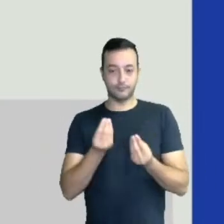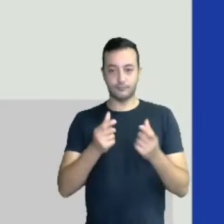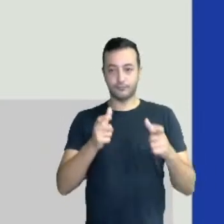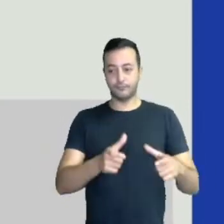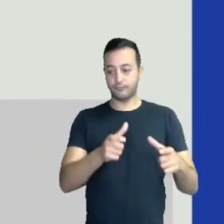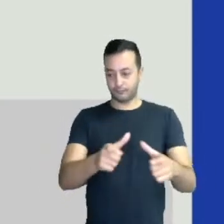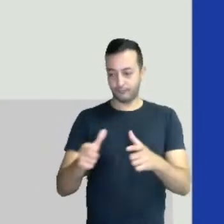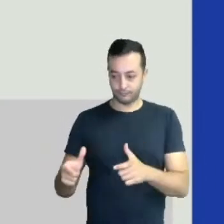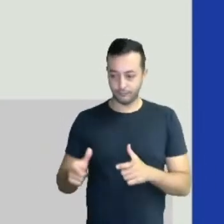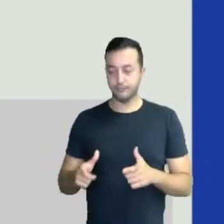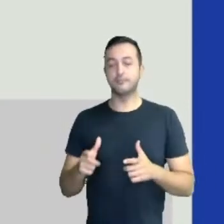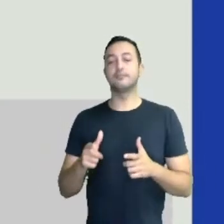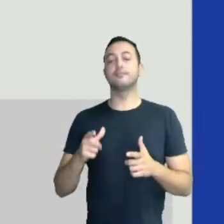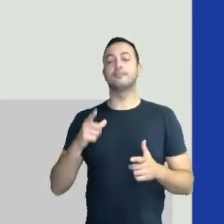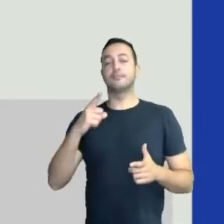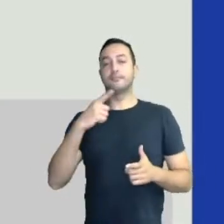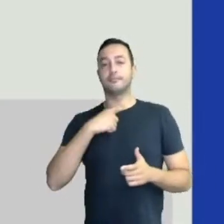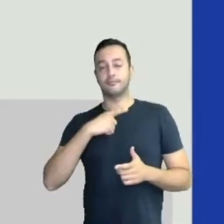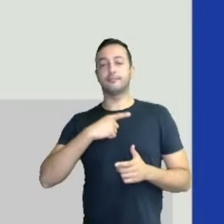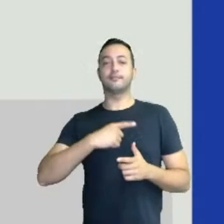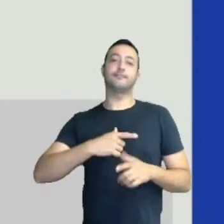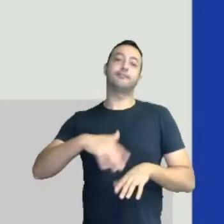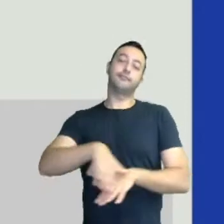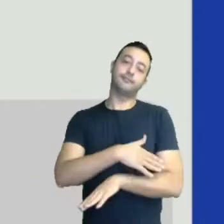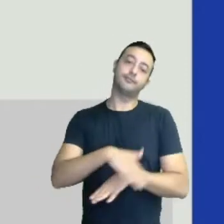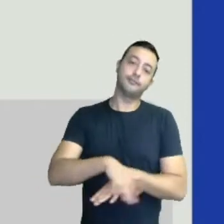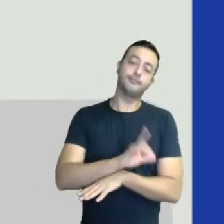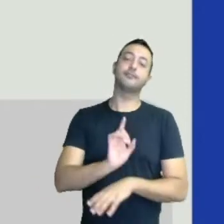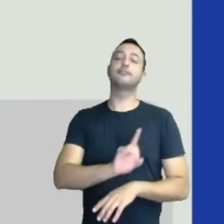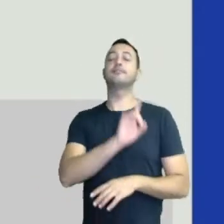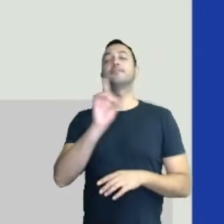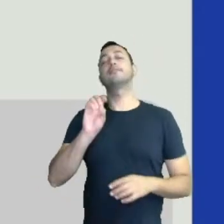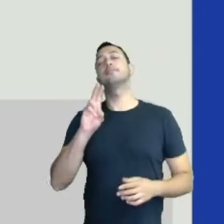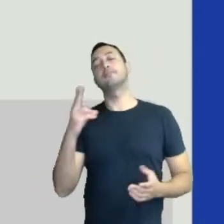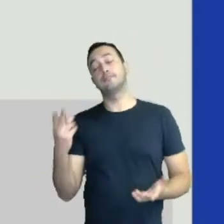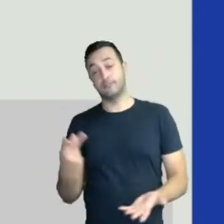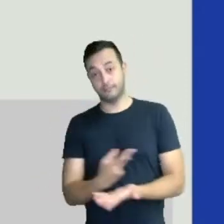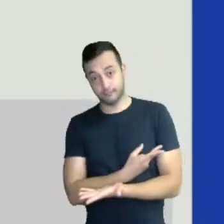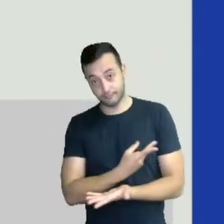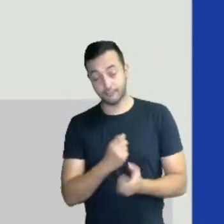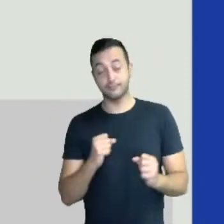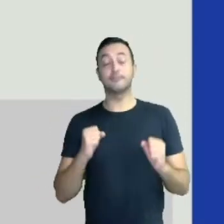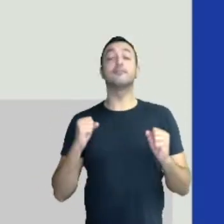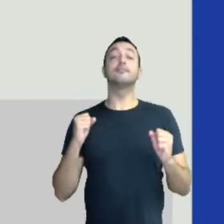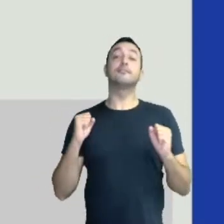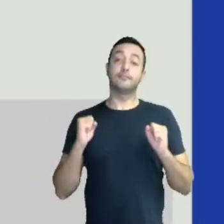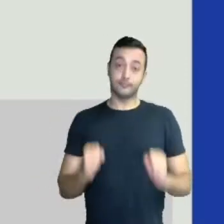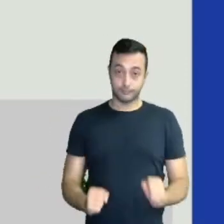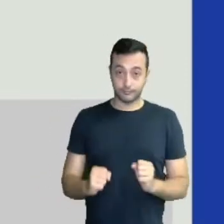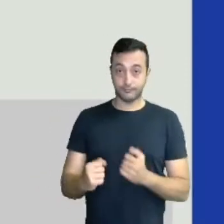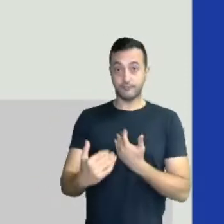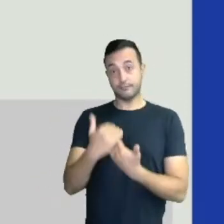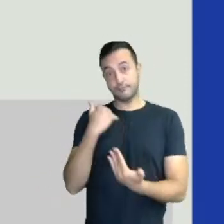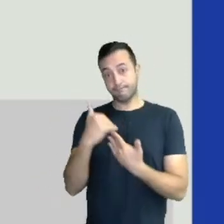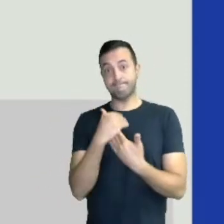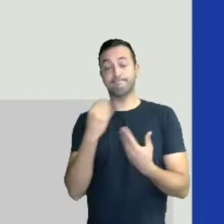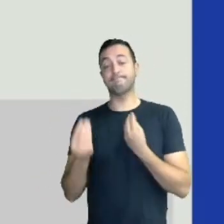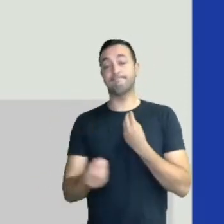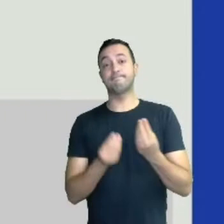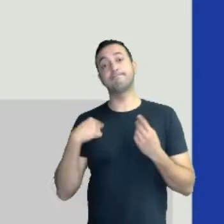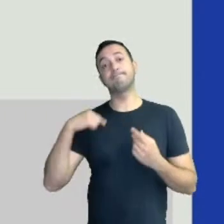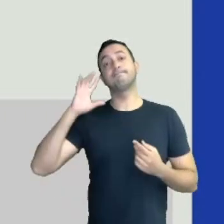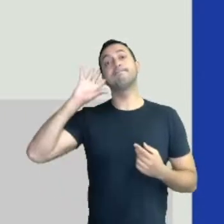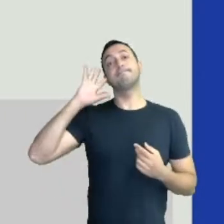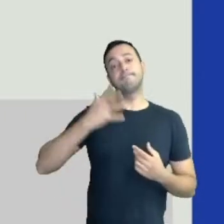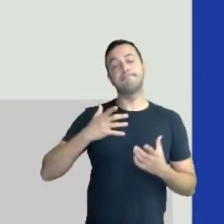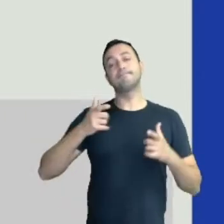referência, que é o lugar, endereço, data ou acontecimento que serve como referência, determinando